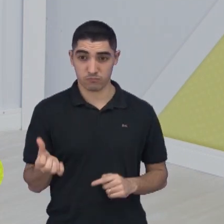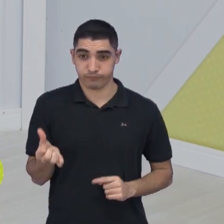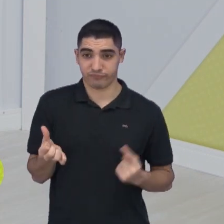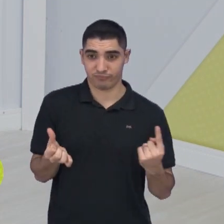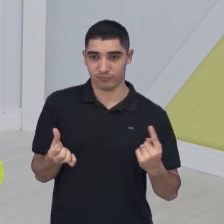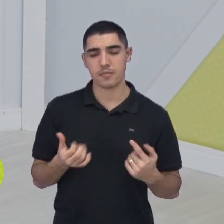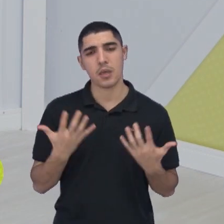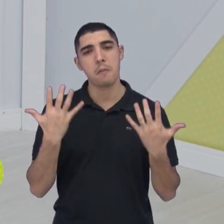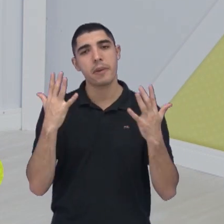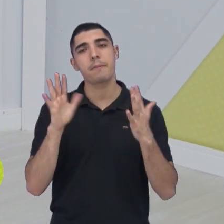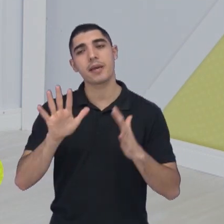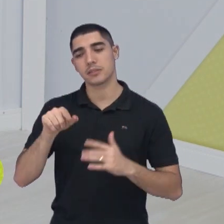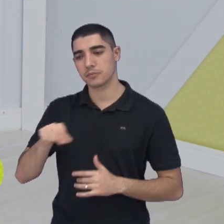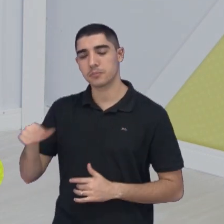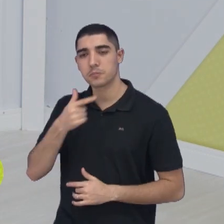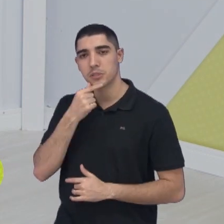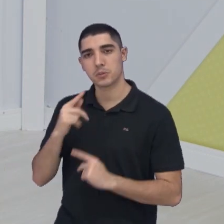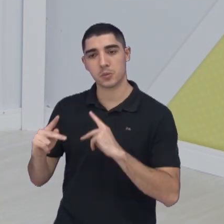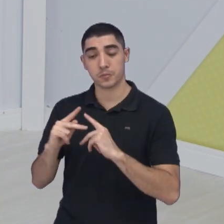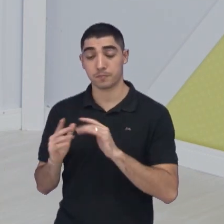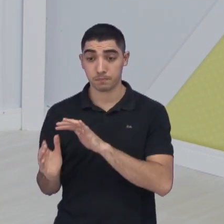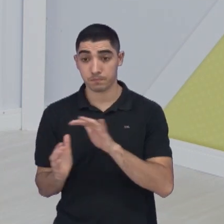São José futsal sub-20 Brunão pra gente fechar o h